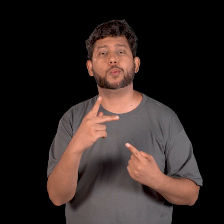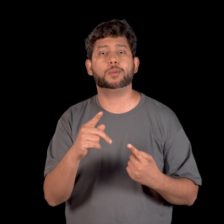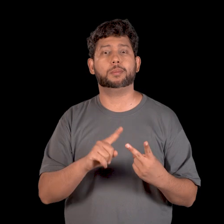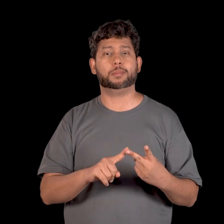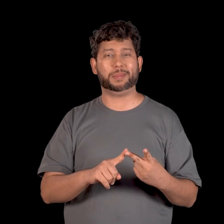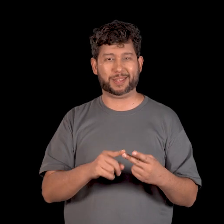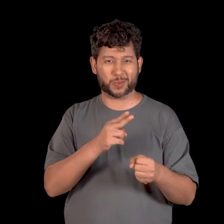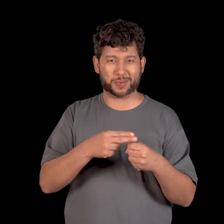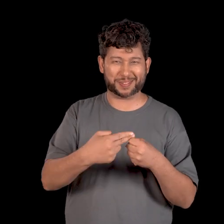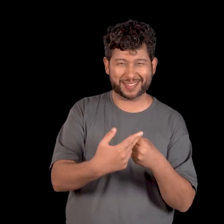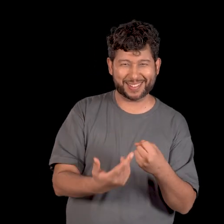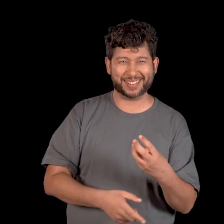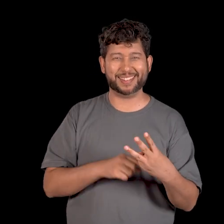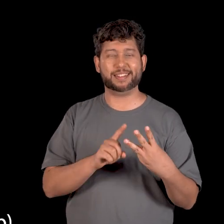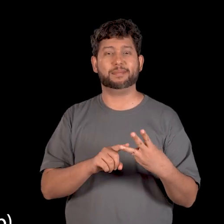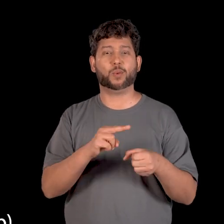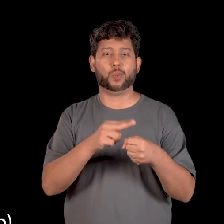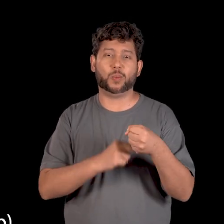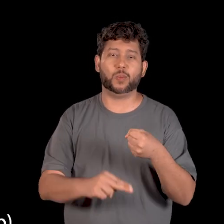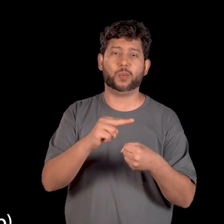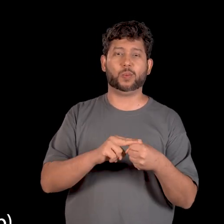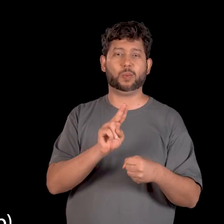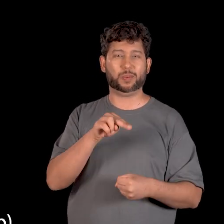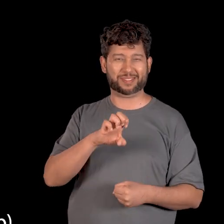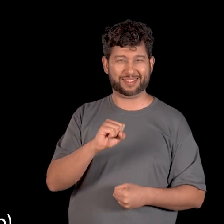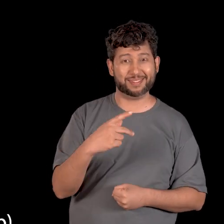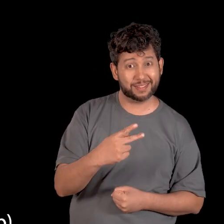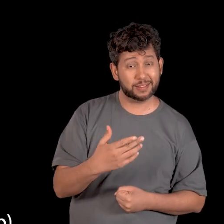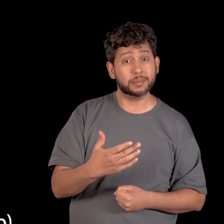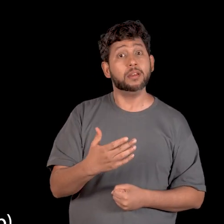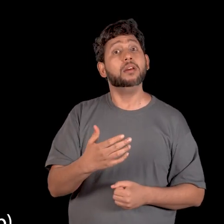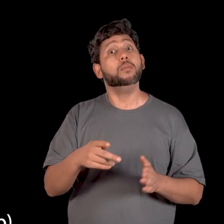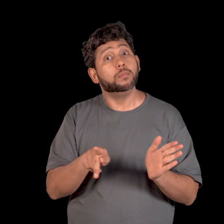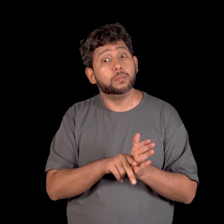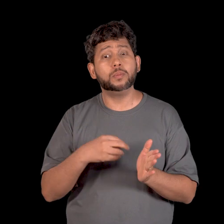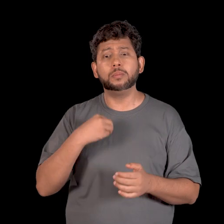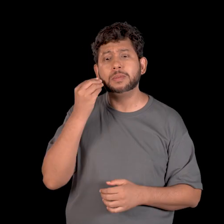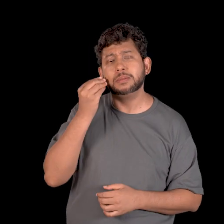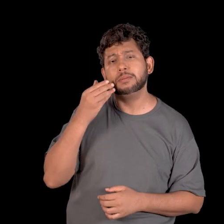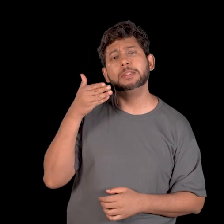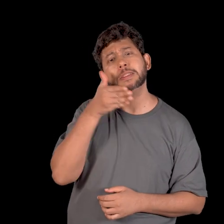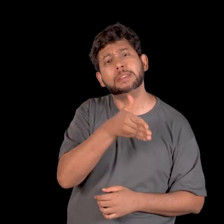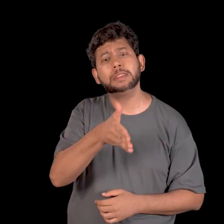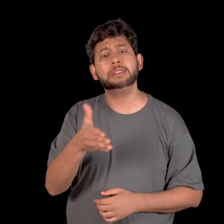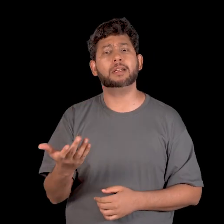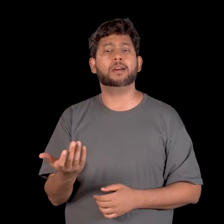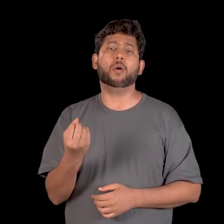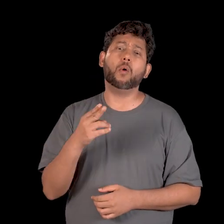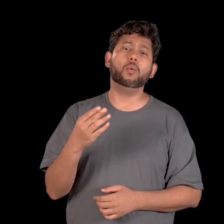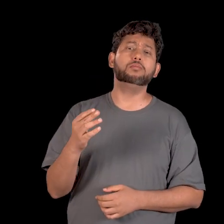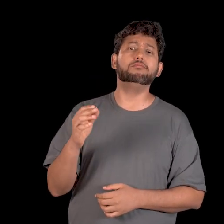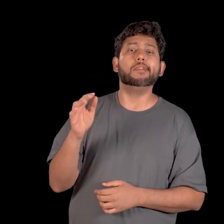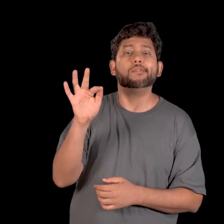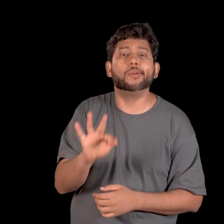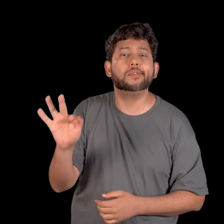como a Universidade de São Paulo, USP, a Universidade Estadual de Campinas, Unicamp, e a Universidade Estadual Paulista,